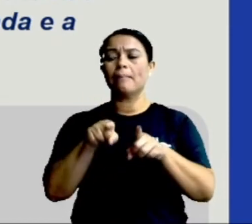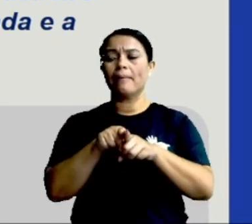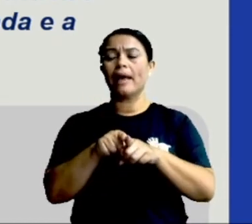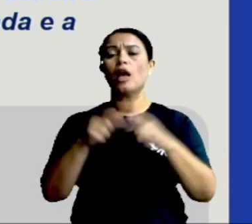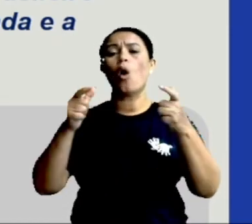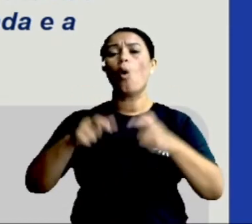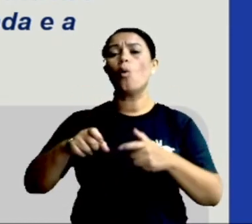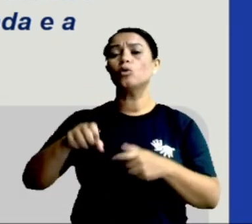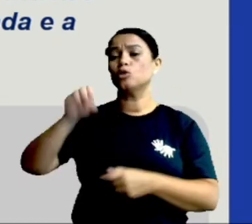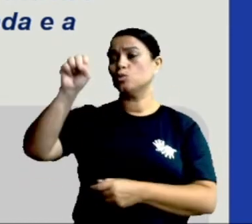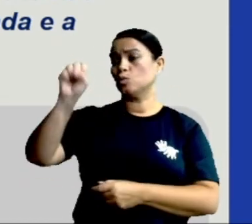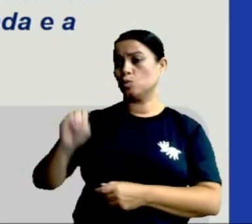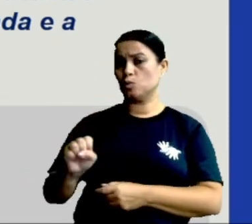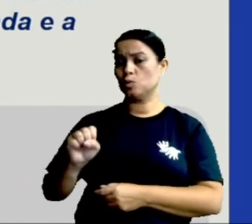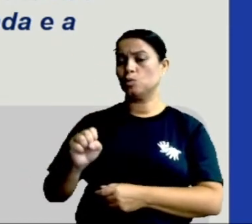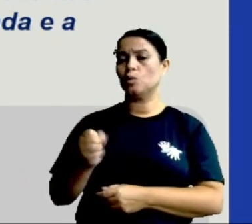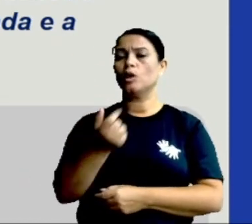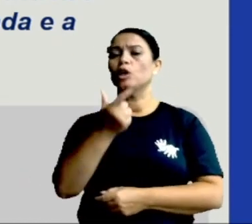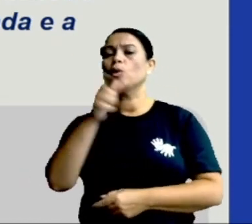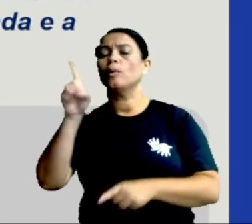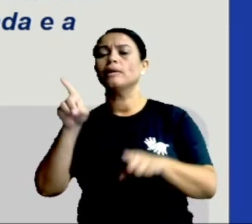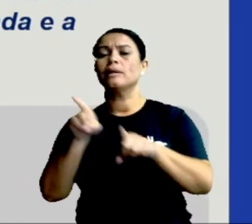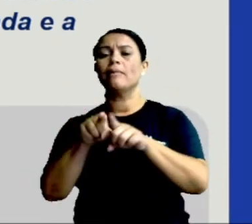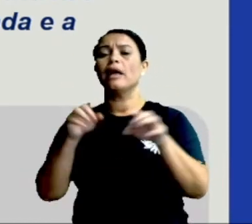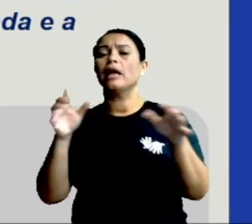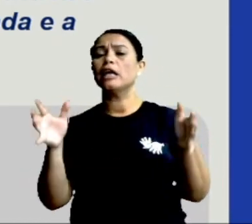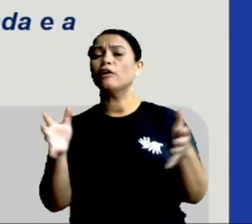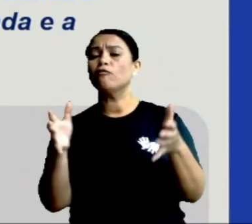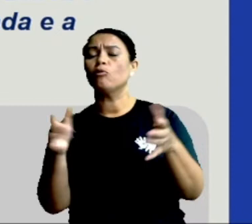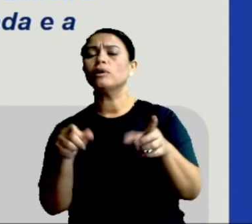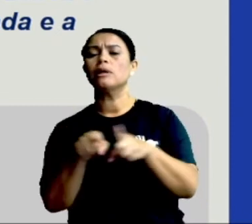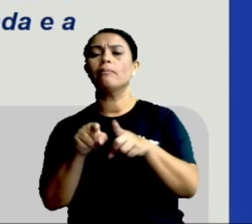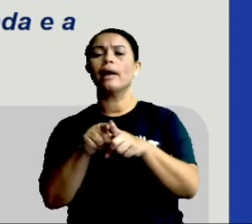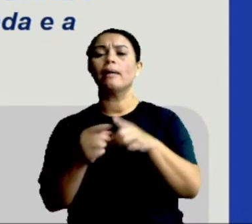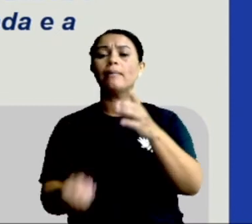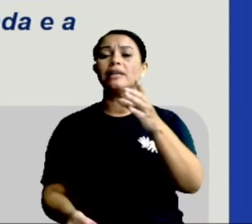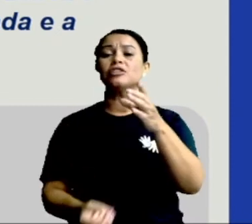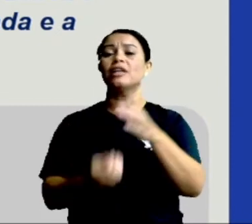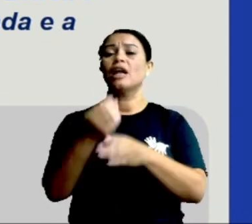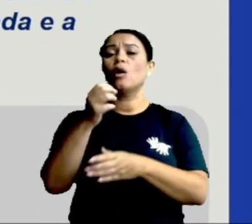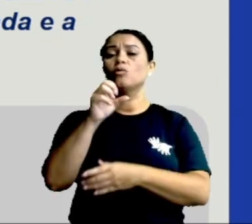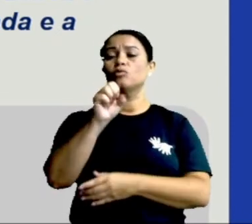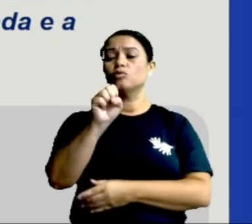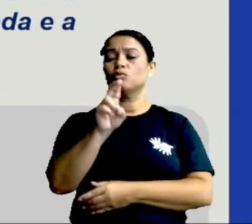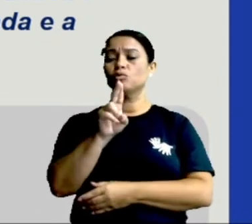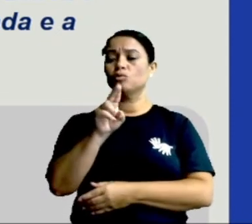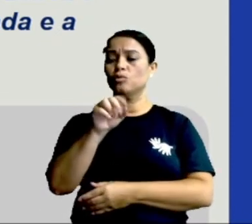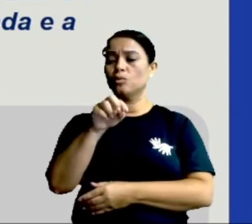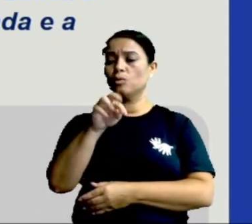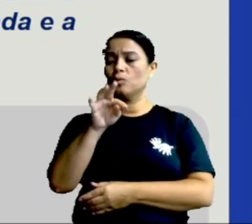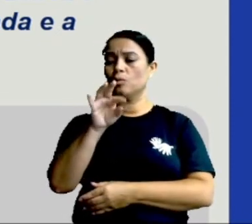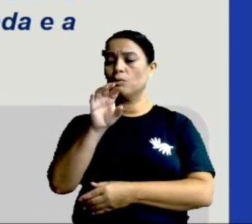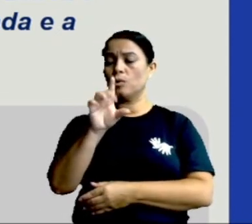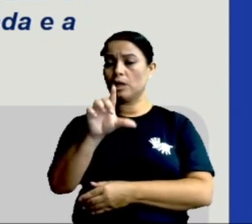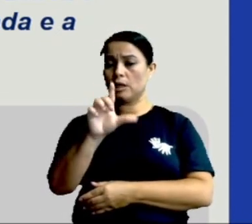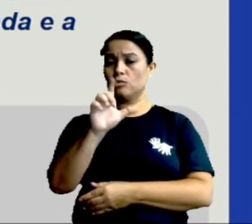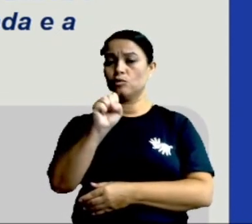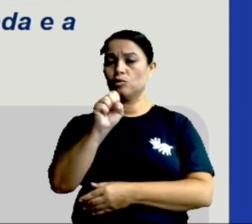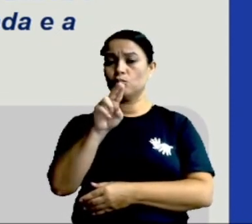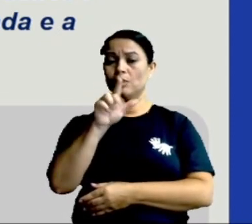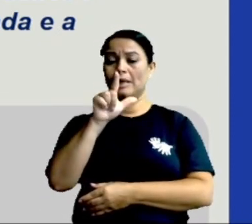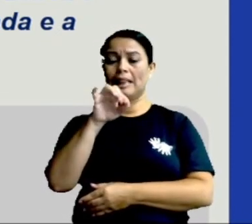região sul e somou-se a outras influências para gerar os sulinos, tá? Então